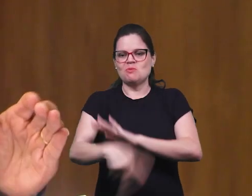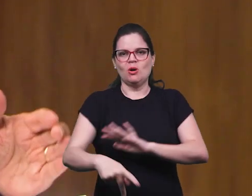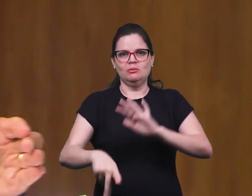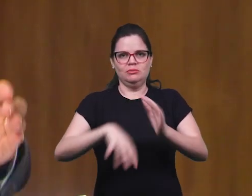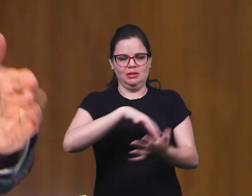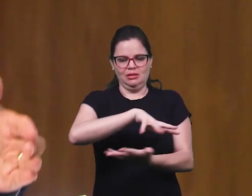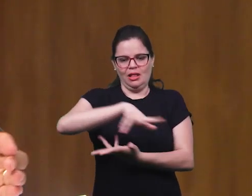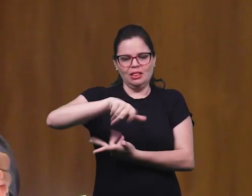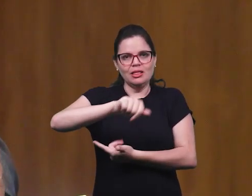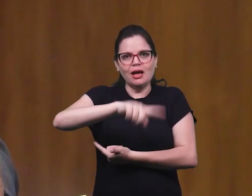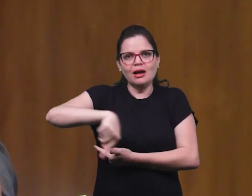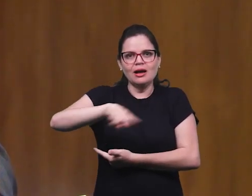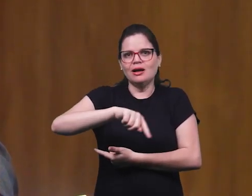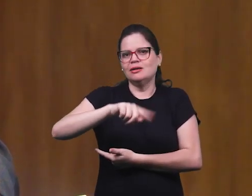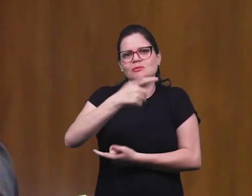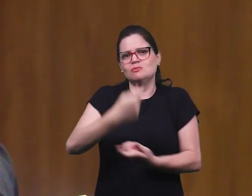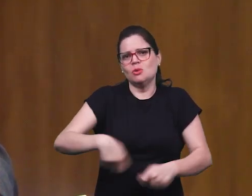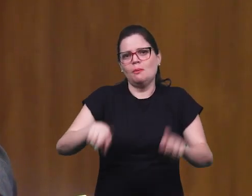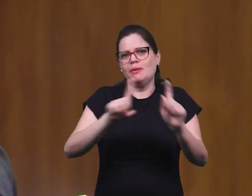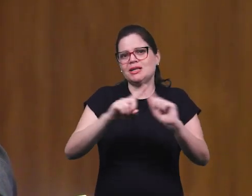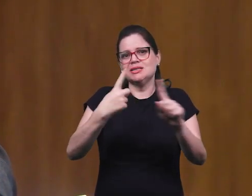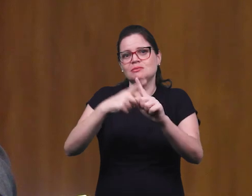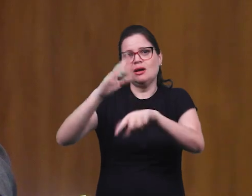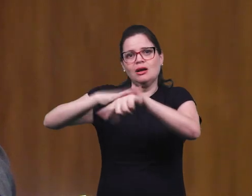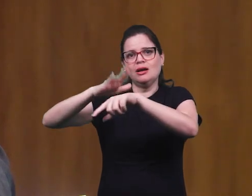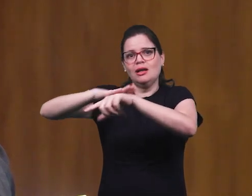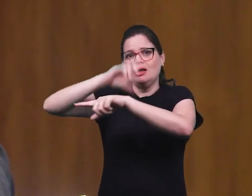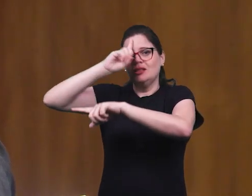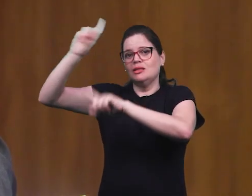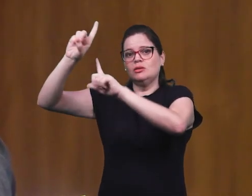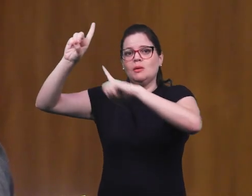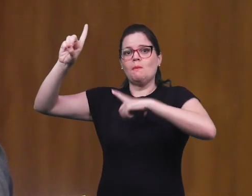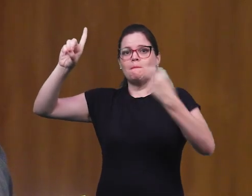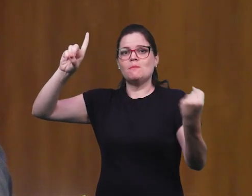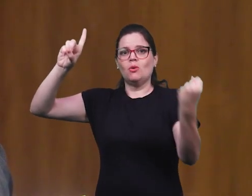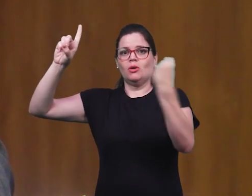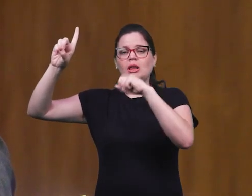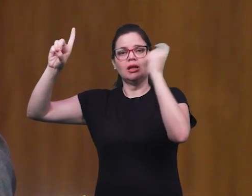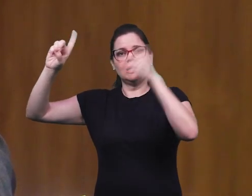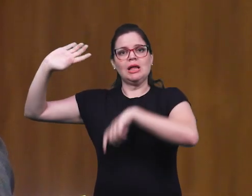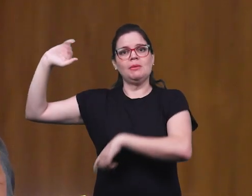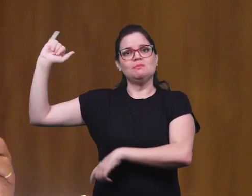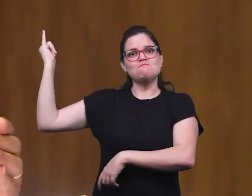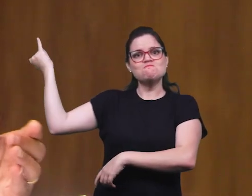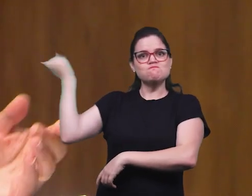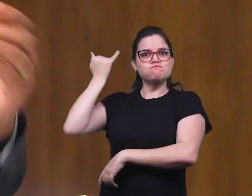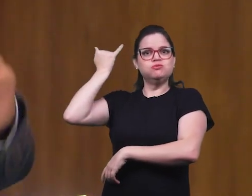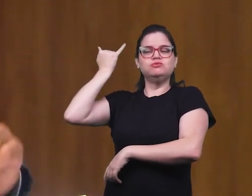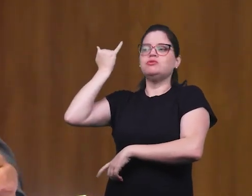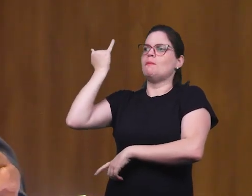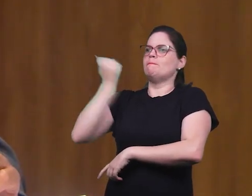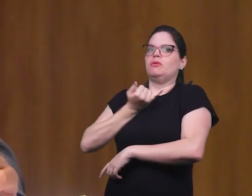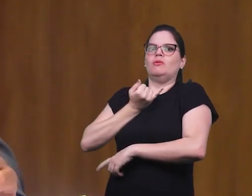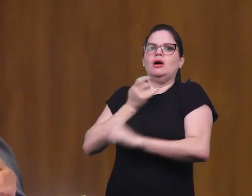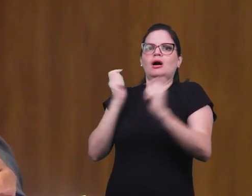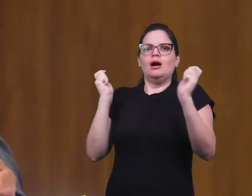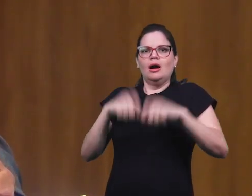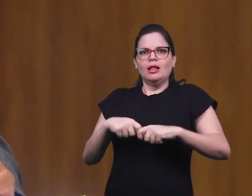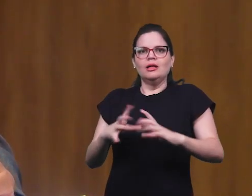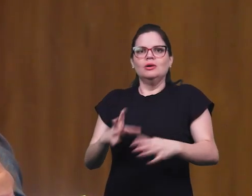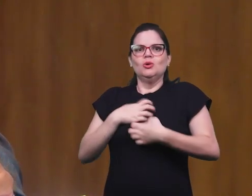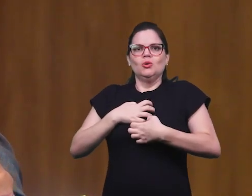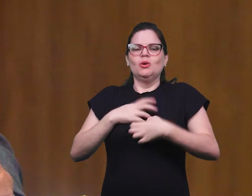meios humanos, naturais, racionais, temporais para falar. E Deus, pela